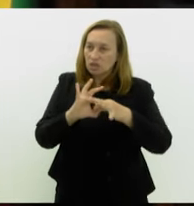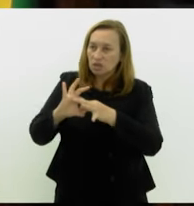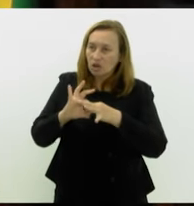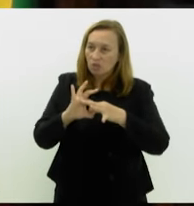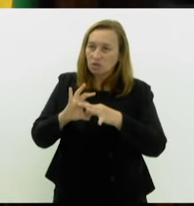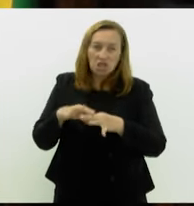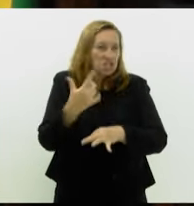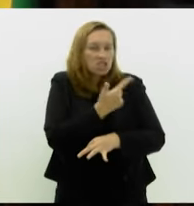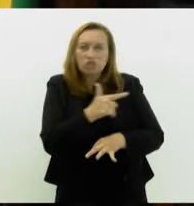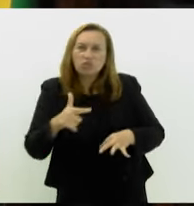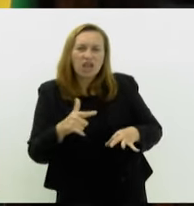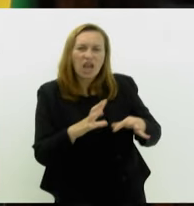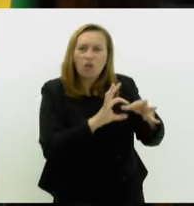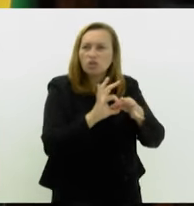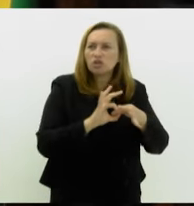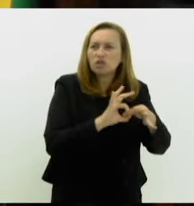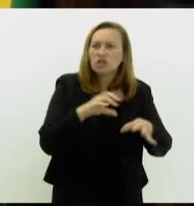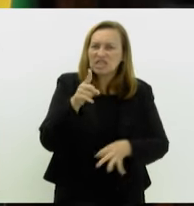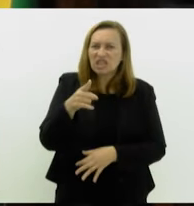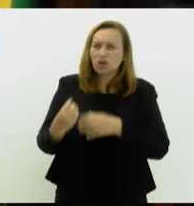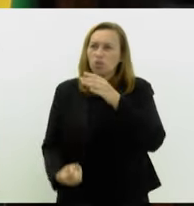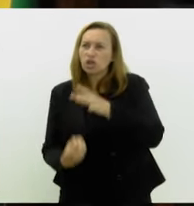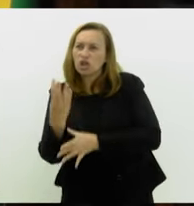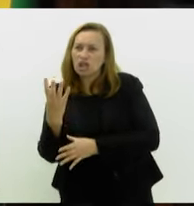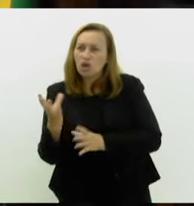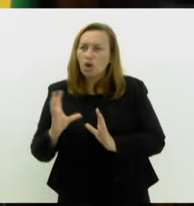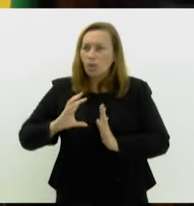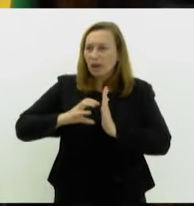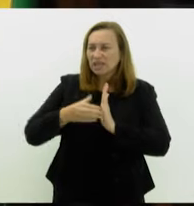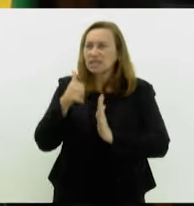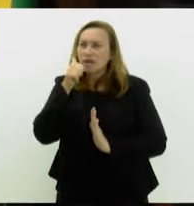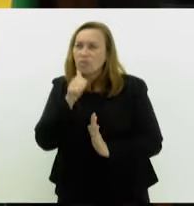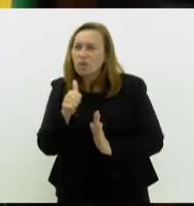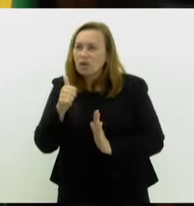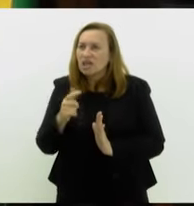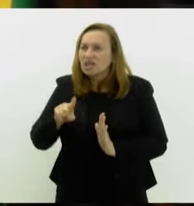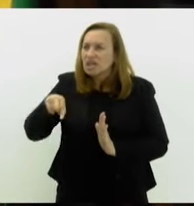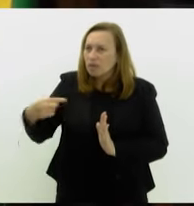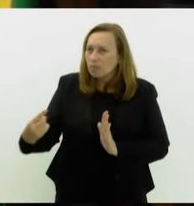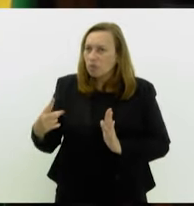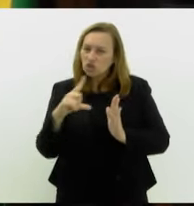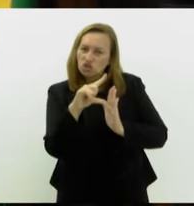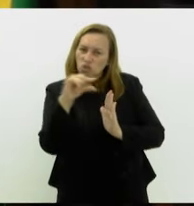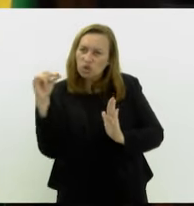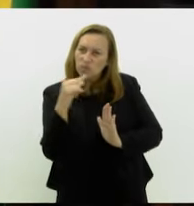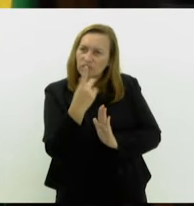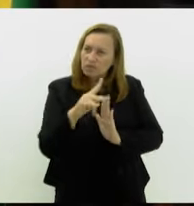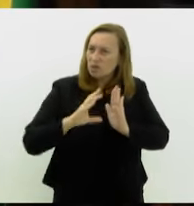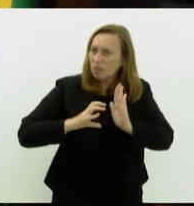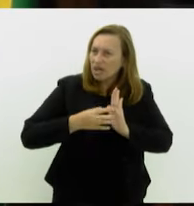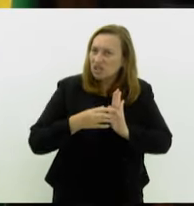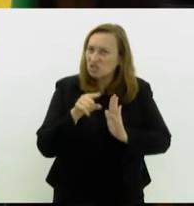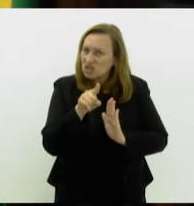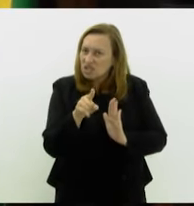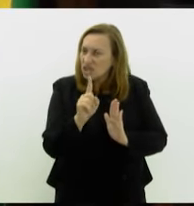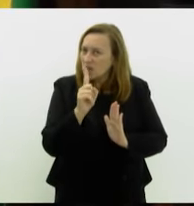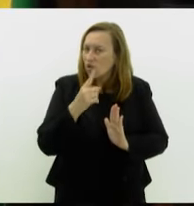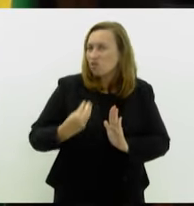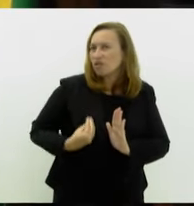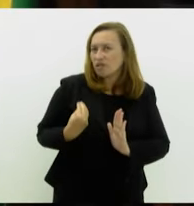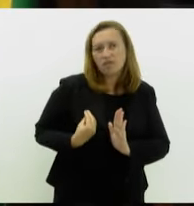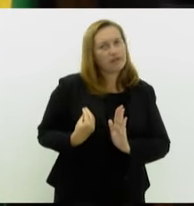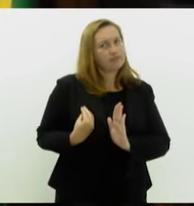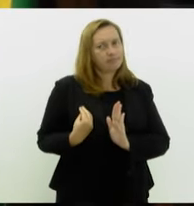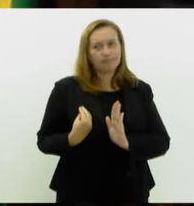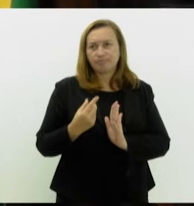unidade se você não cria o partido da mulher depois de Eleita pelo seu partido você não vai viver não